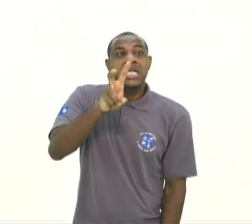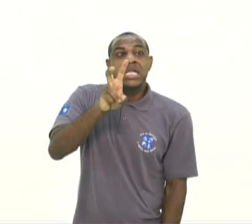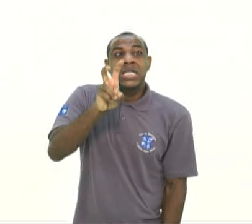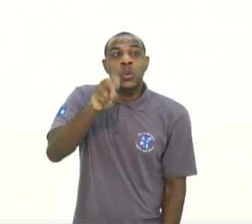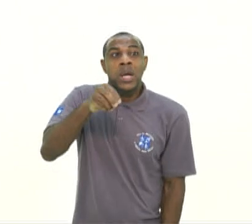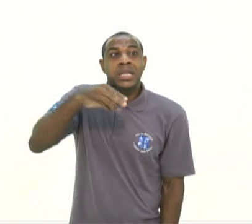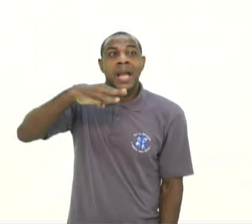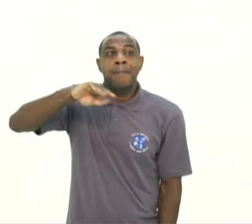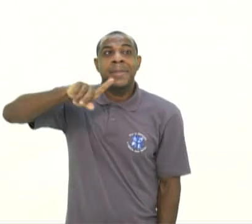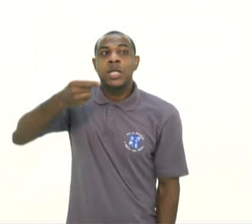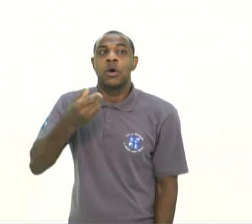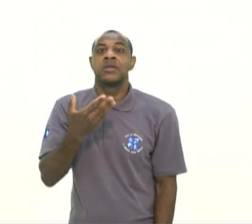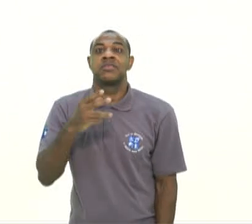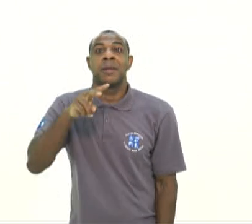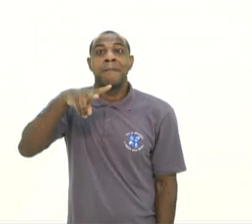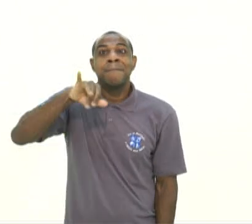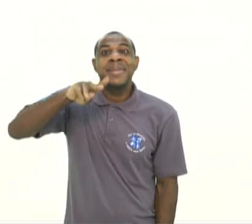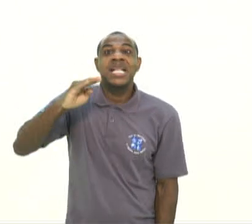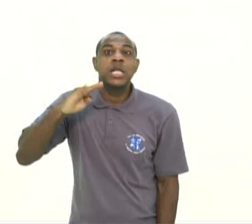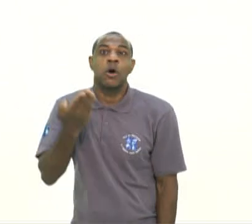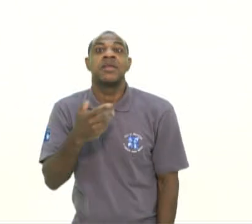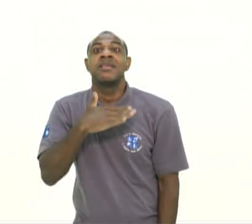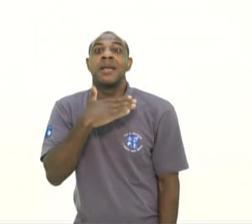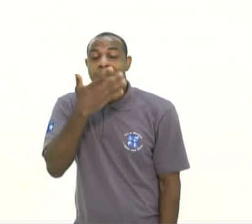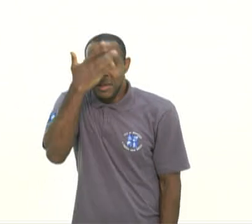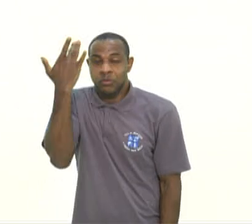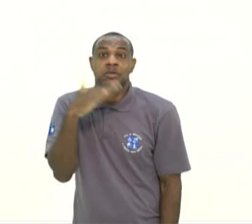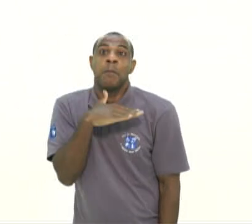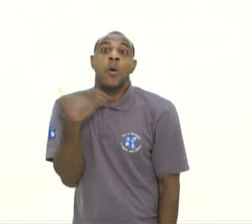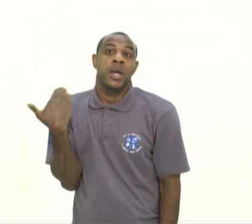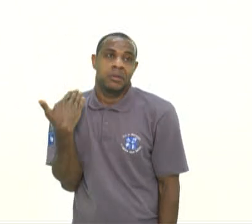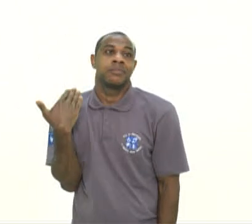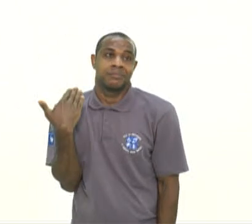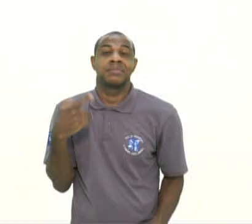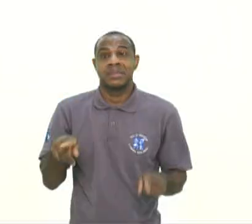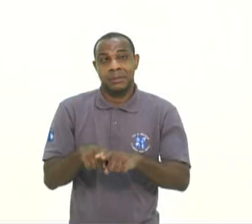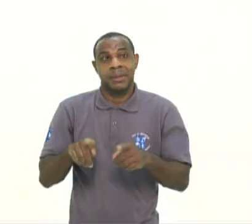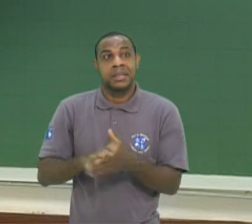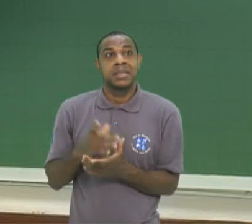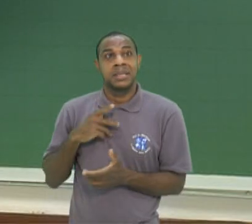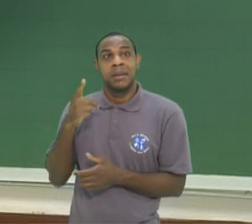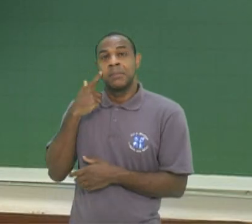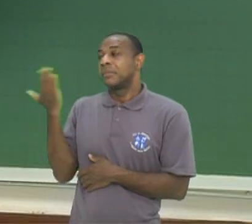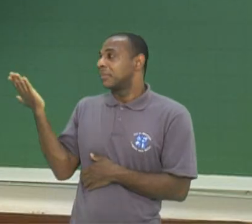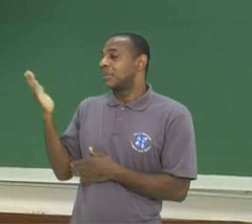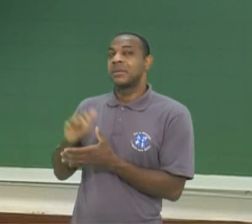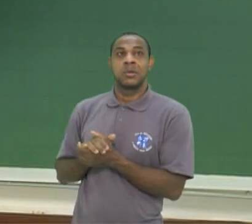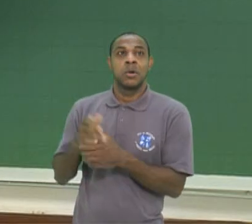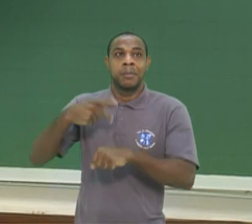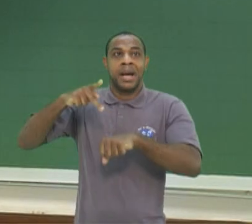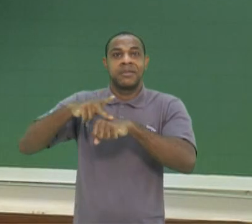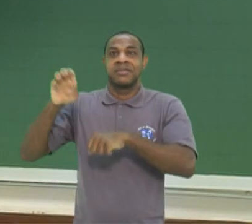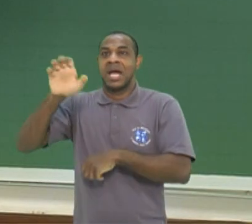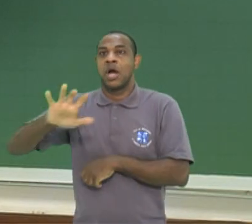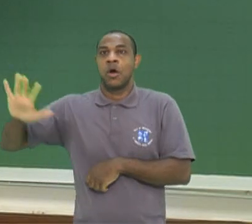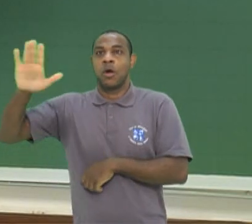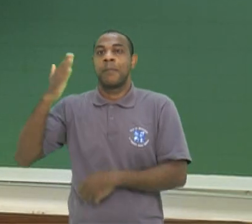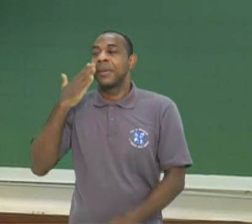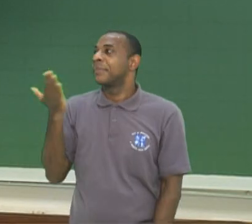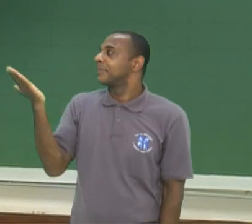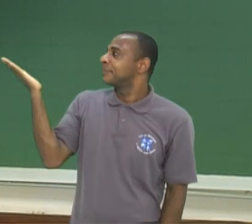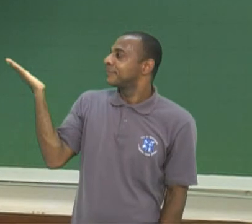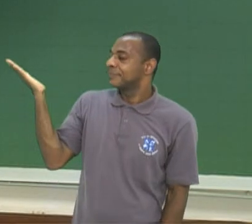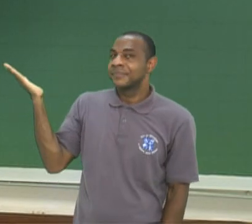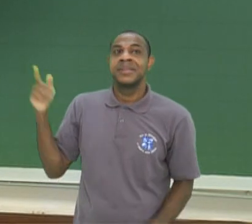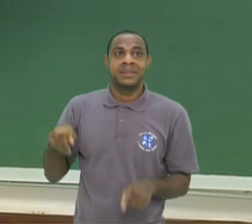em todo o mundo. E aqui nós percebemos uma imagem representando um país da Europa que também foi afetado